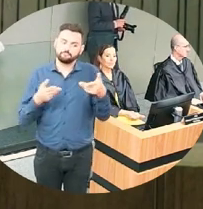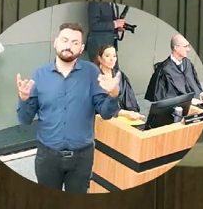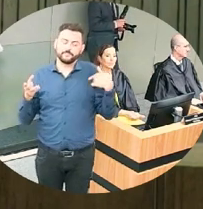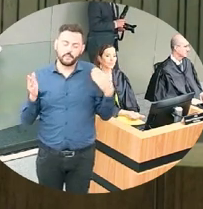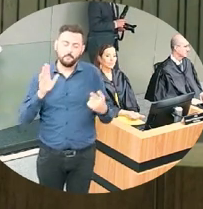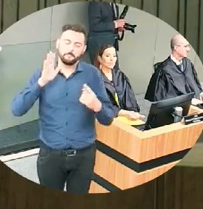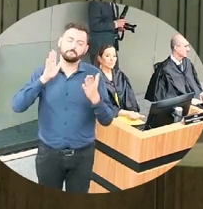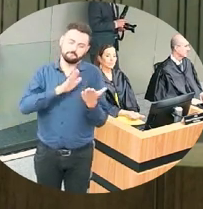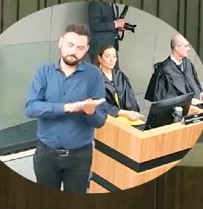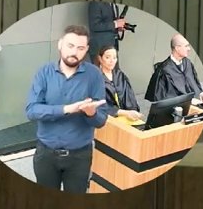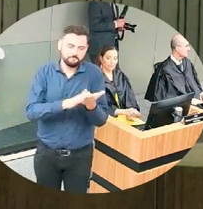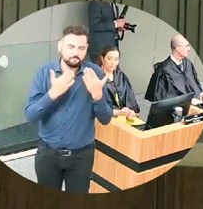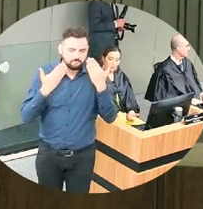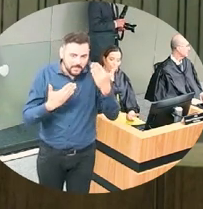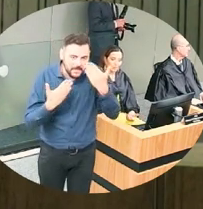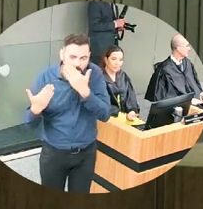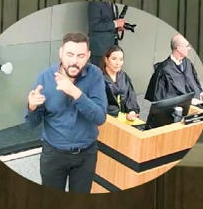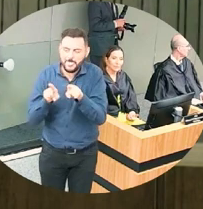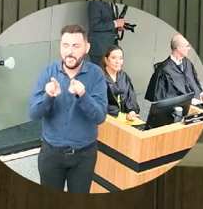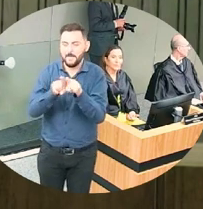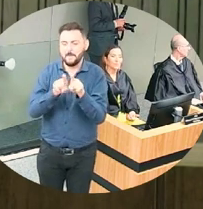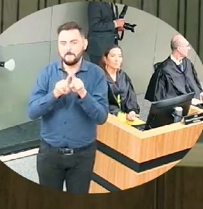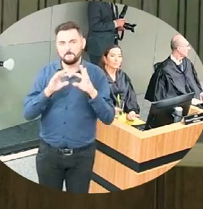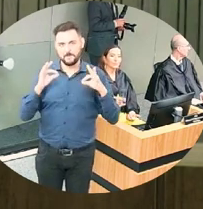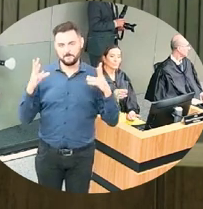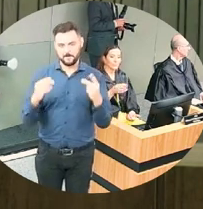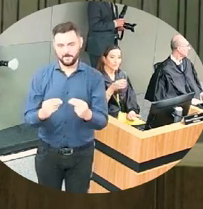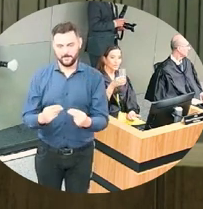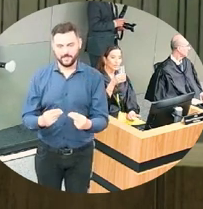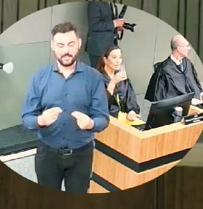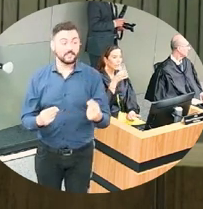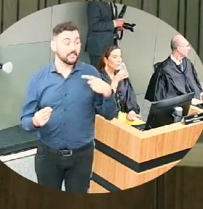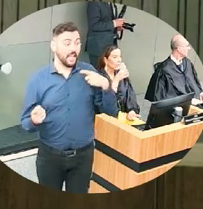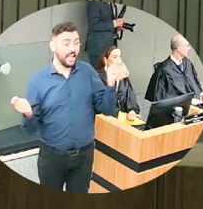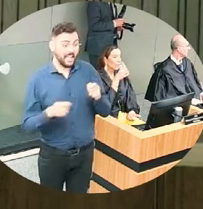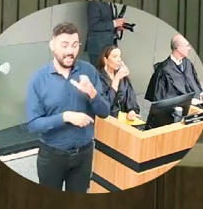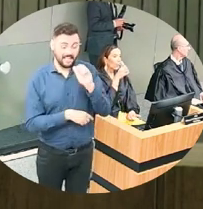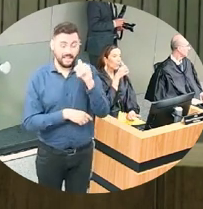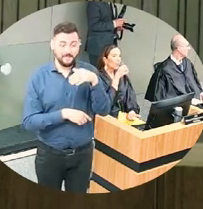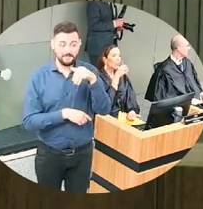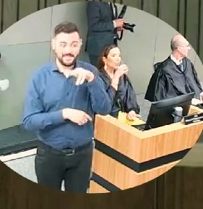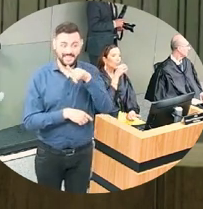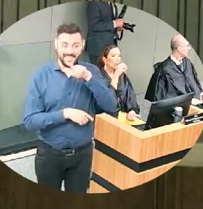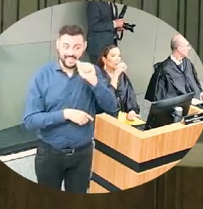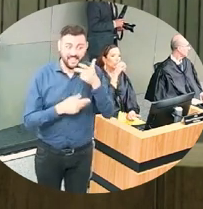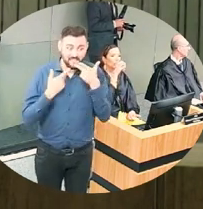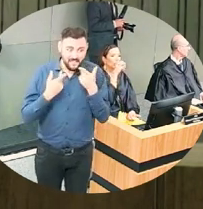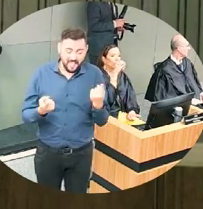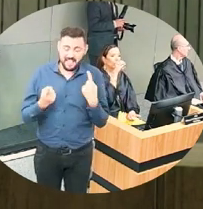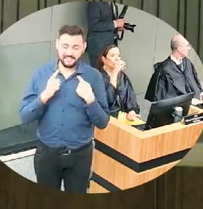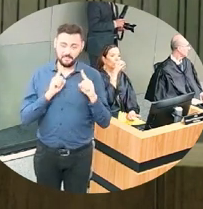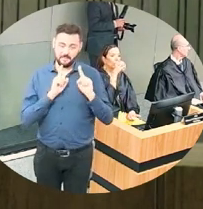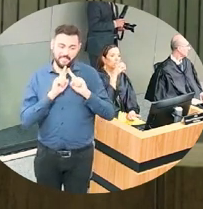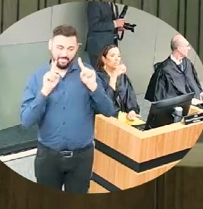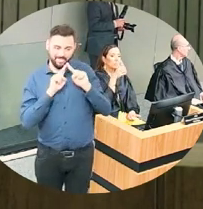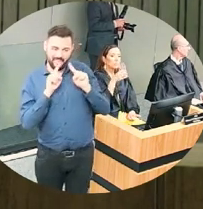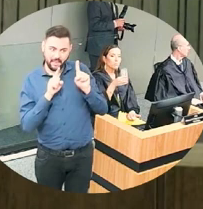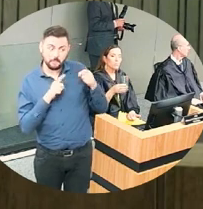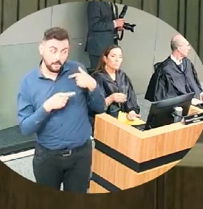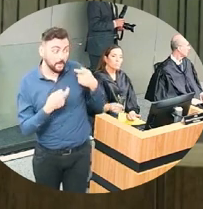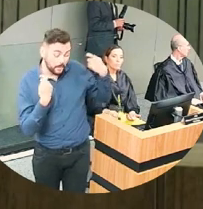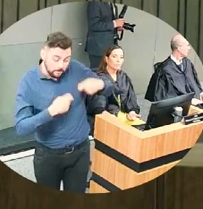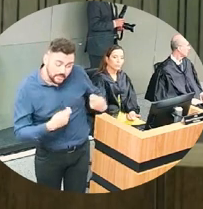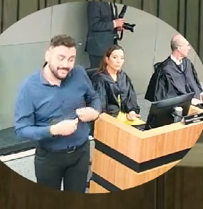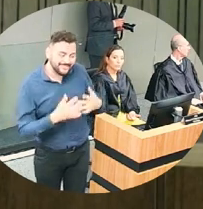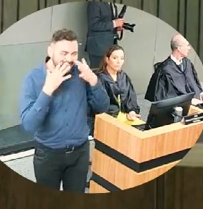anos eu dei a ela o norte de colocar os holofotes sobre a instituição e não sobre mim e